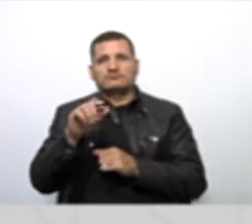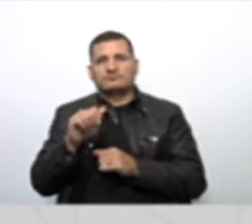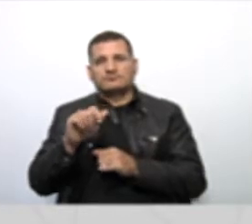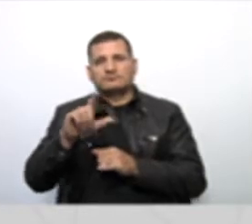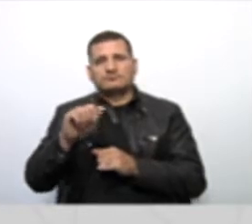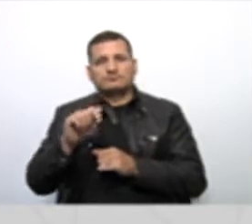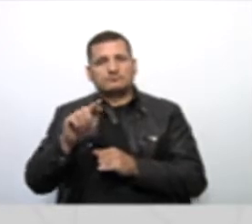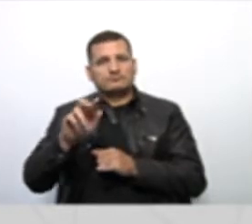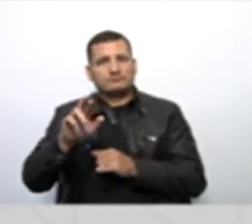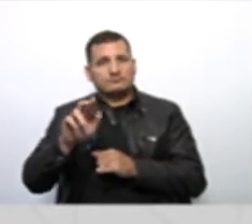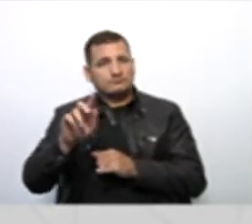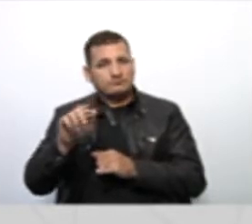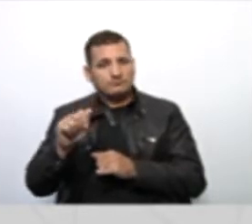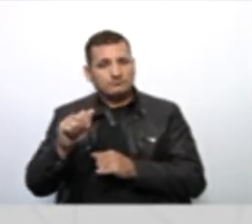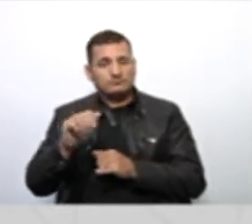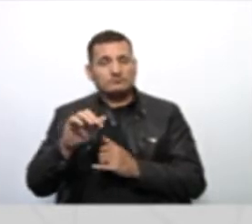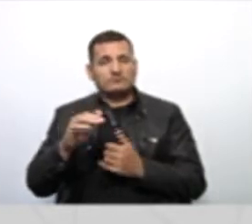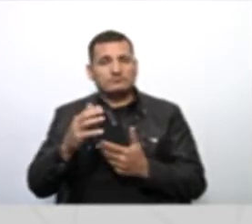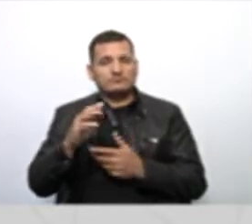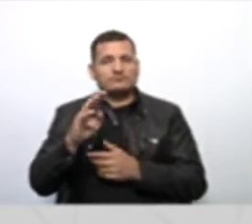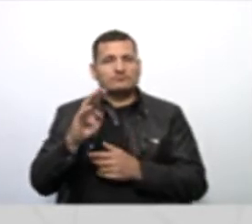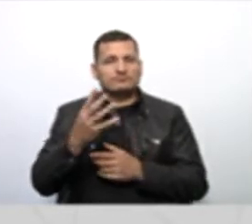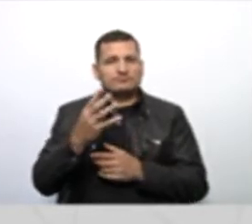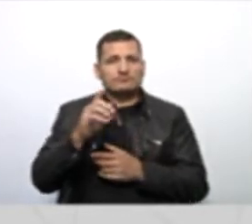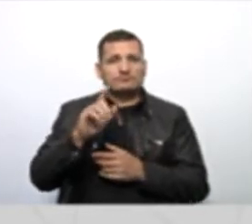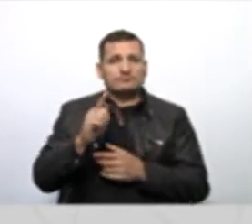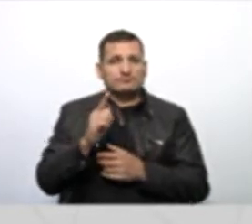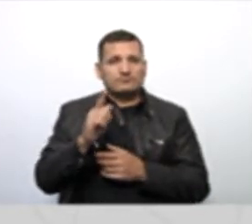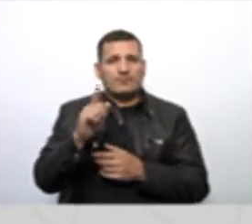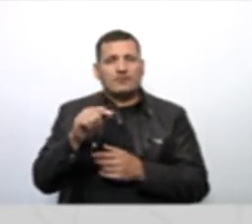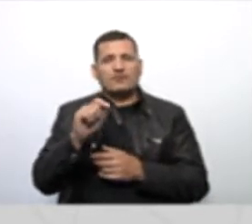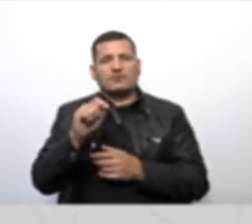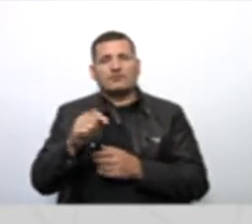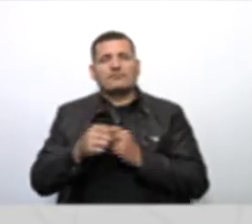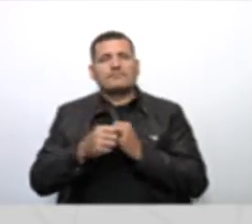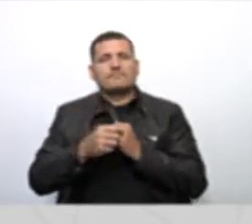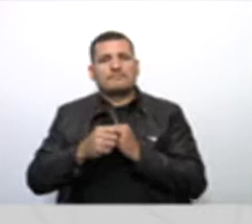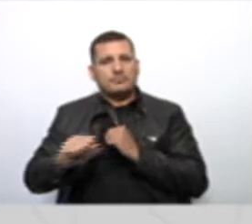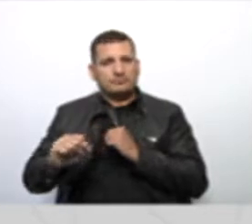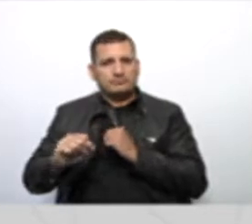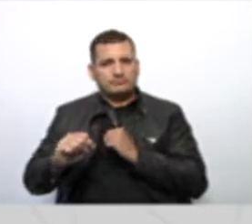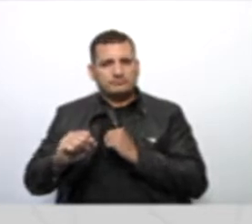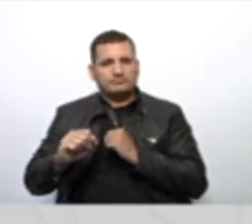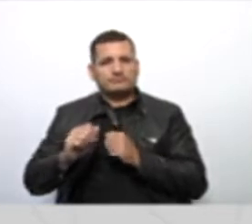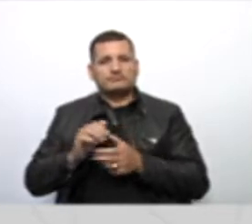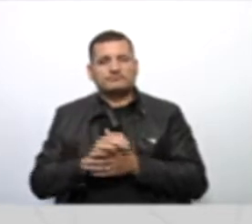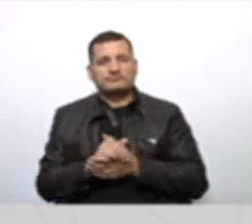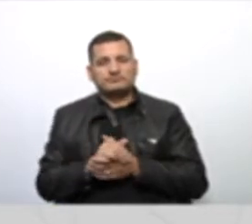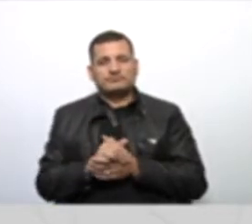me referindo a 4G, já estou me referindo a velocidade, banda larga, rápido.